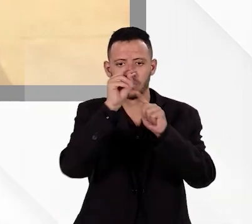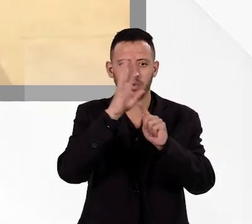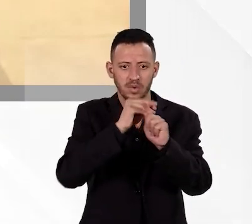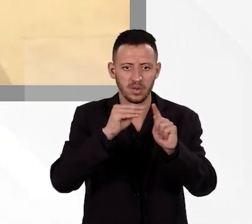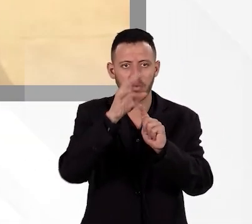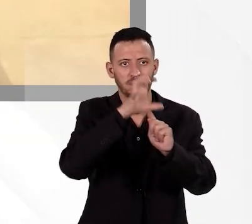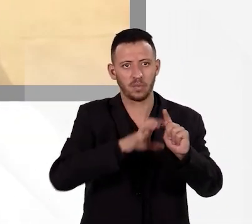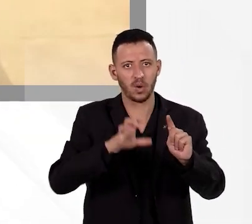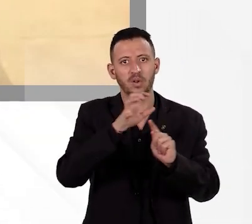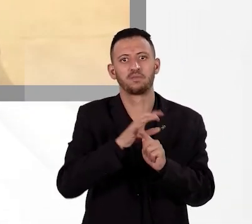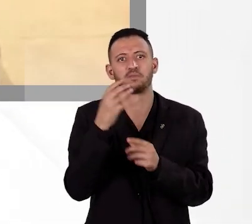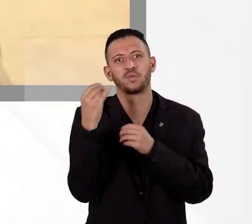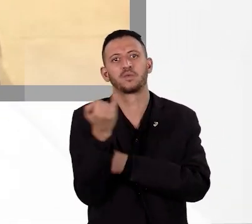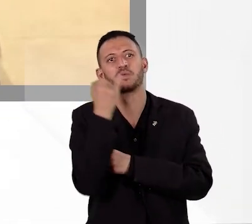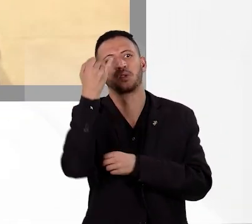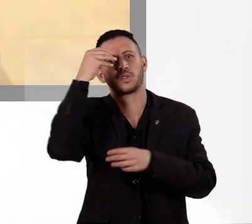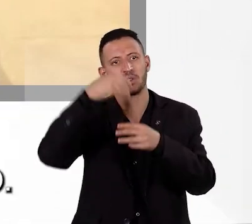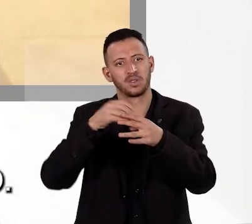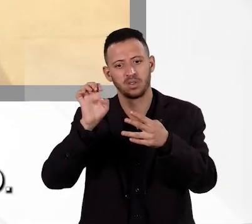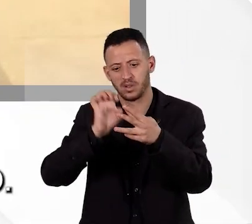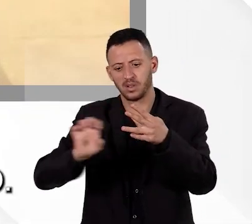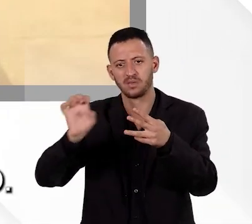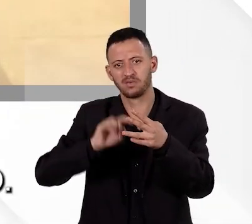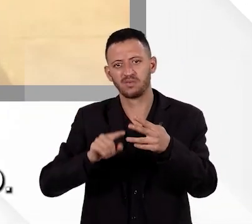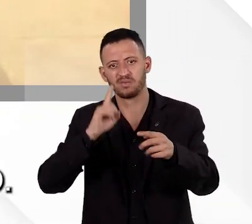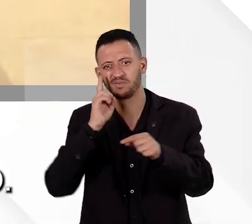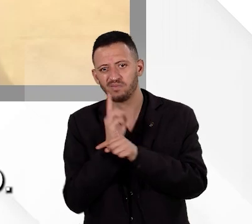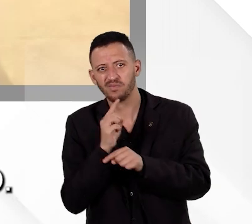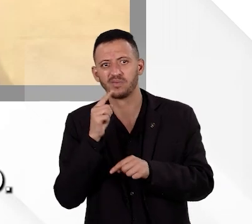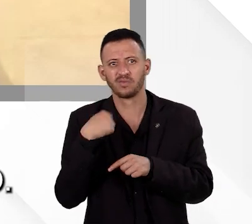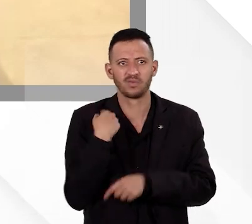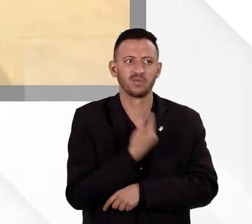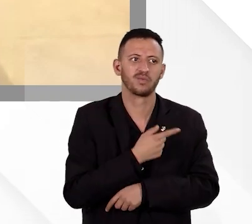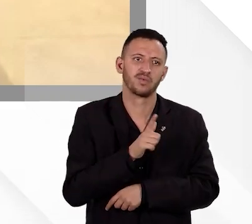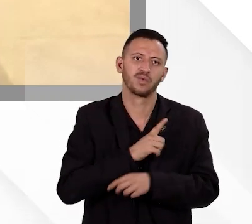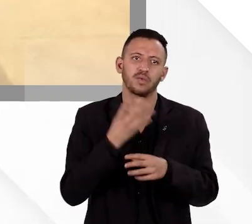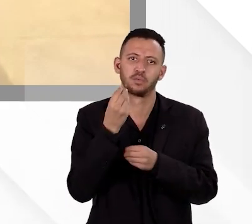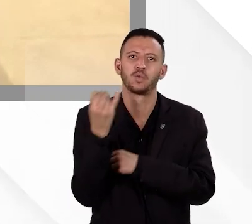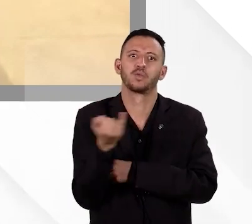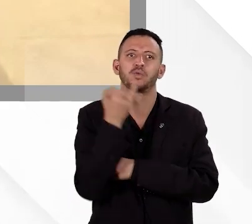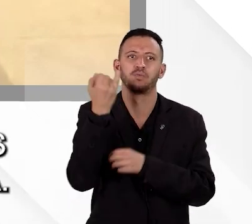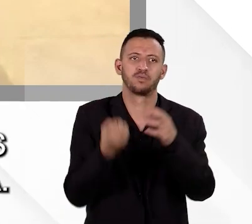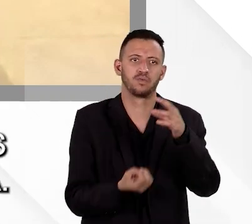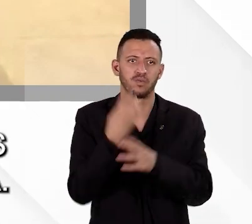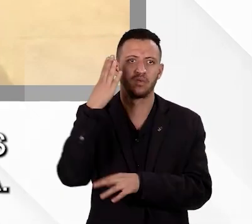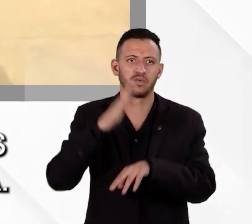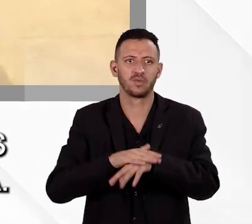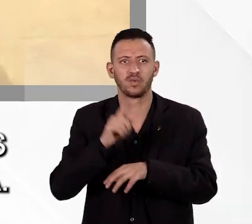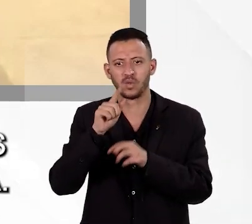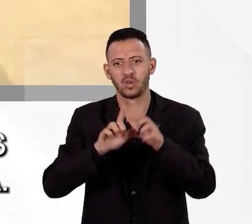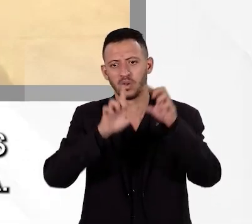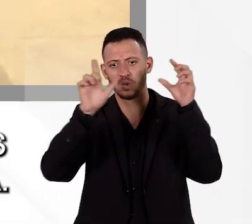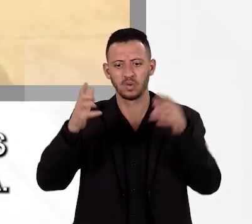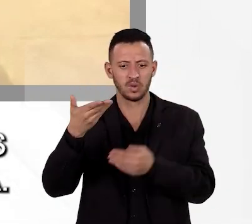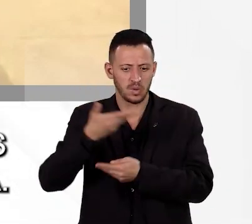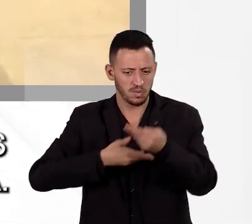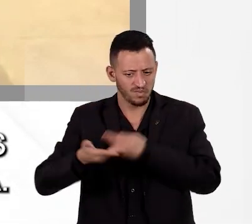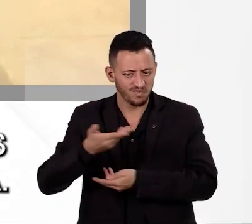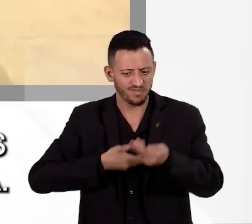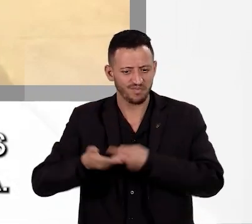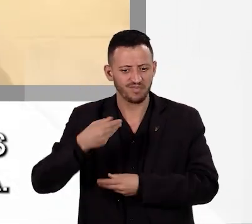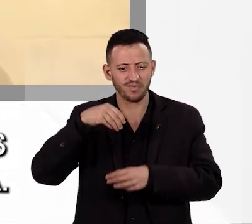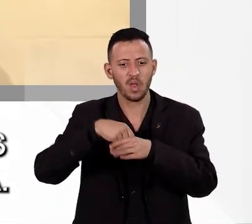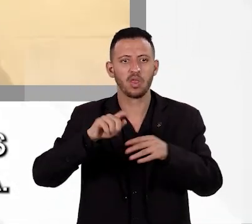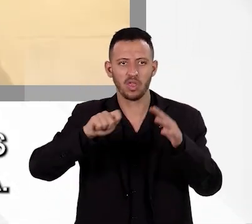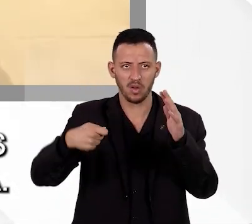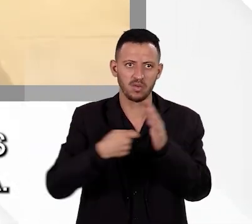muito importante. Dentro de um eixo de detecção, a gente tem que deixar muito importante a criação de canais de escuta